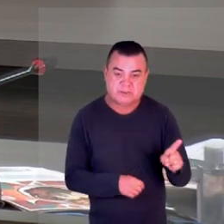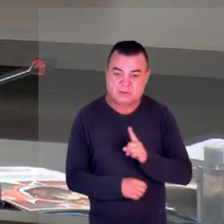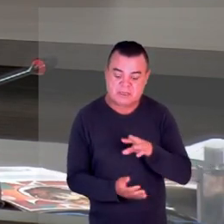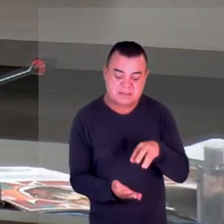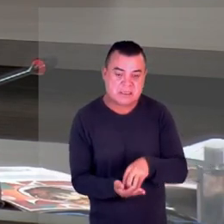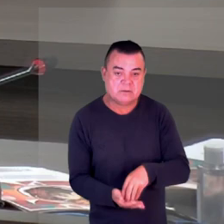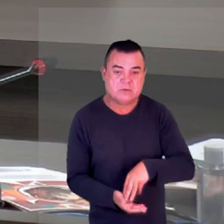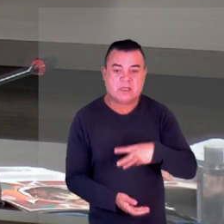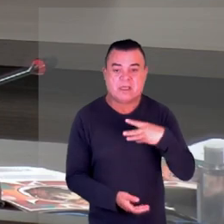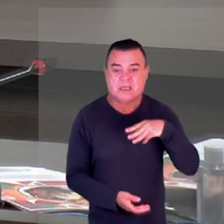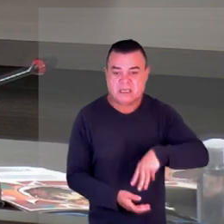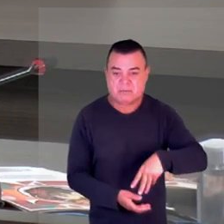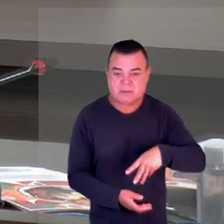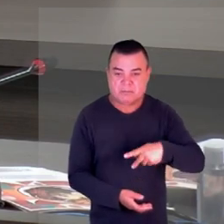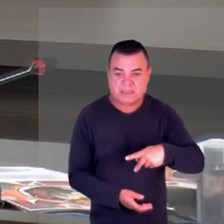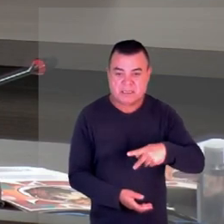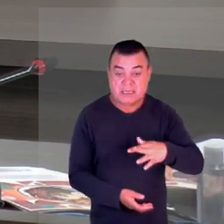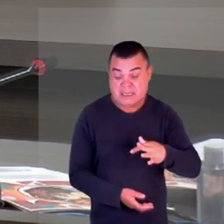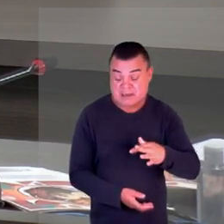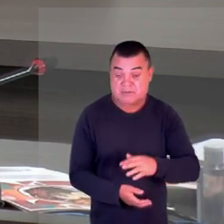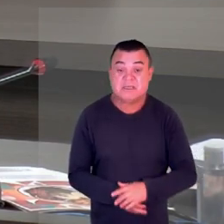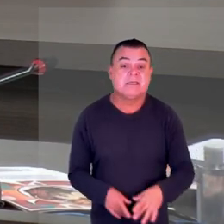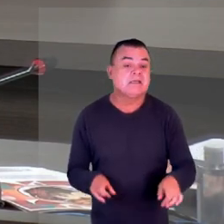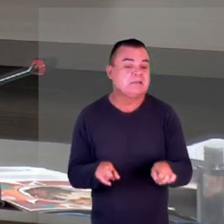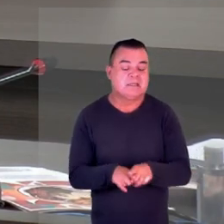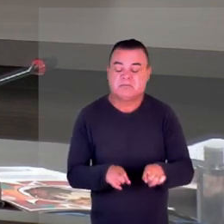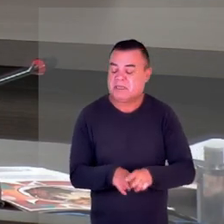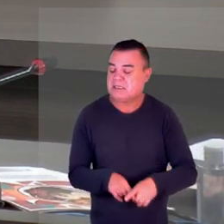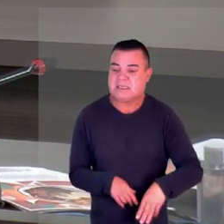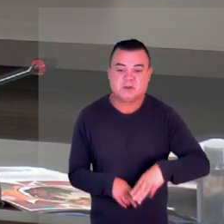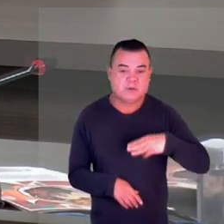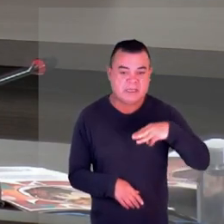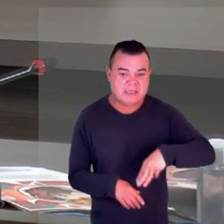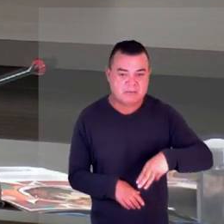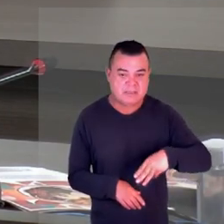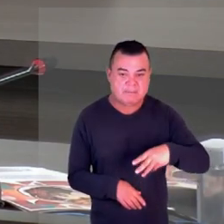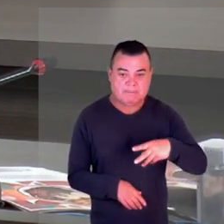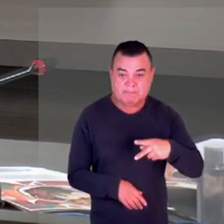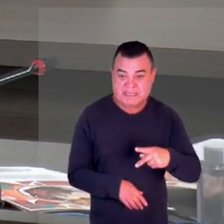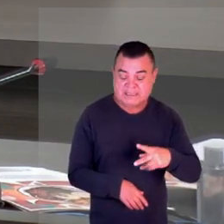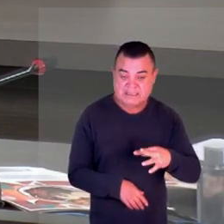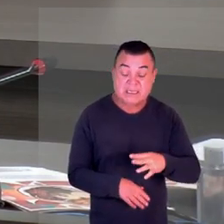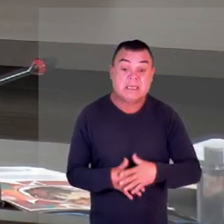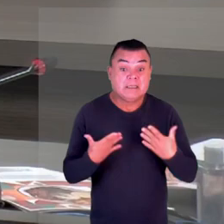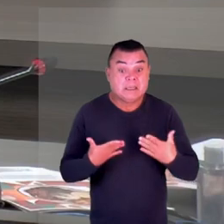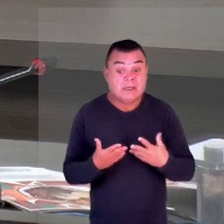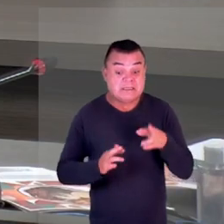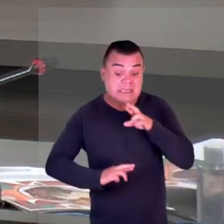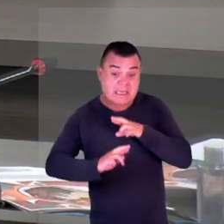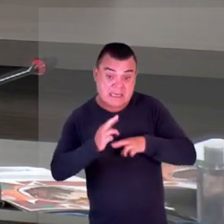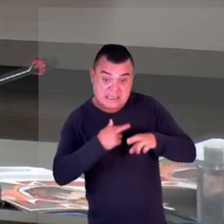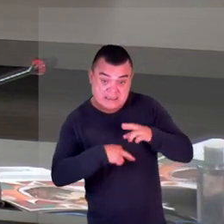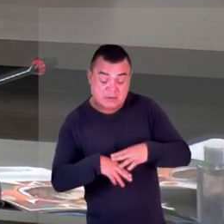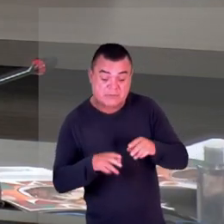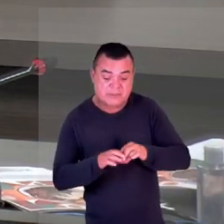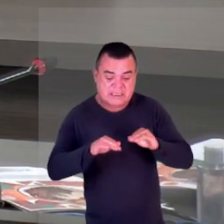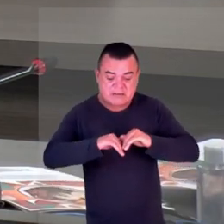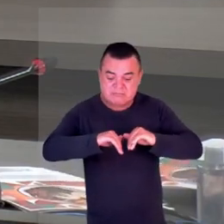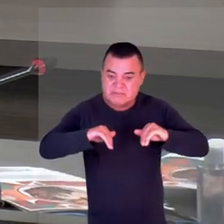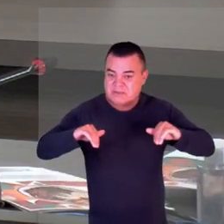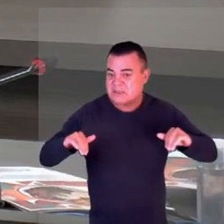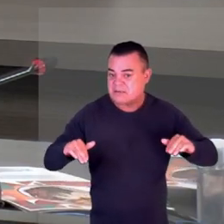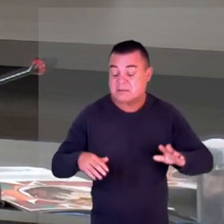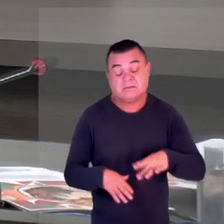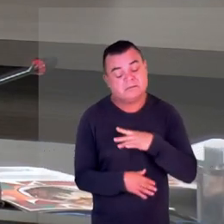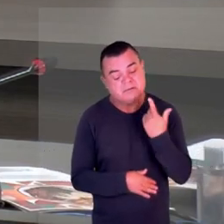MPF o município né nem do mpt e acaba que essa relação fica um pouco distante e nós temos na no nosso